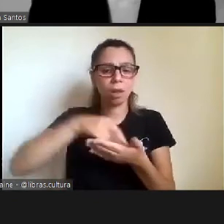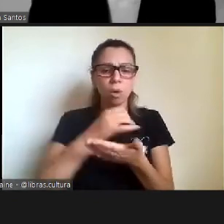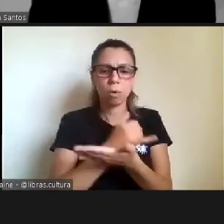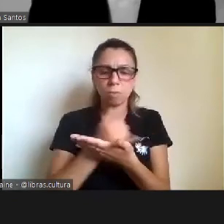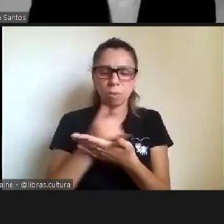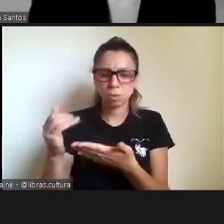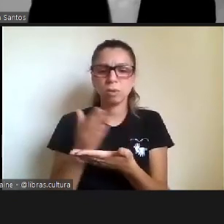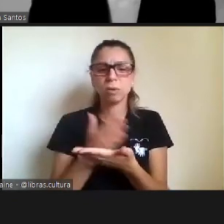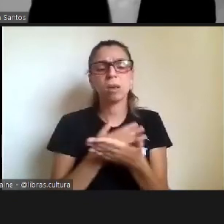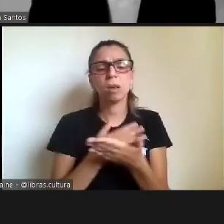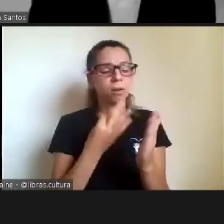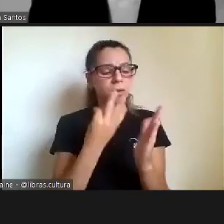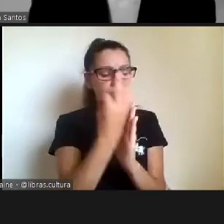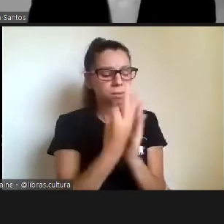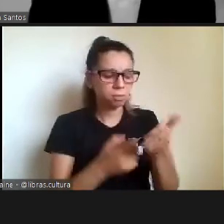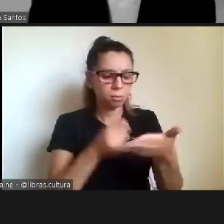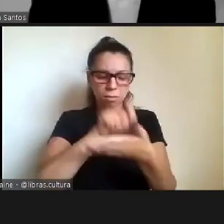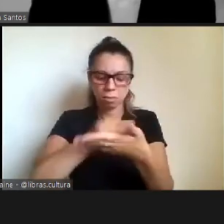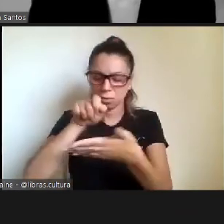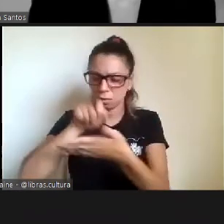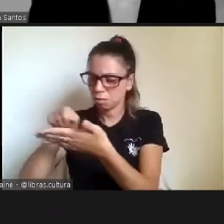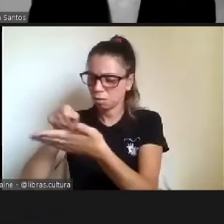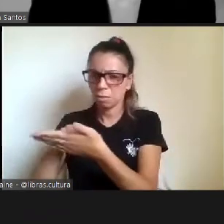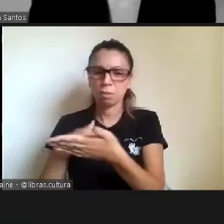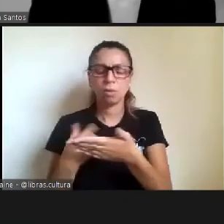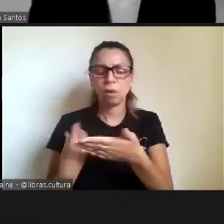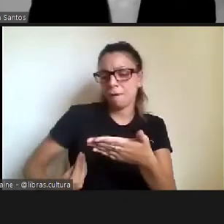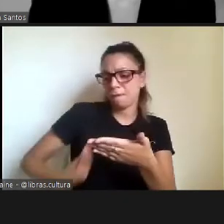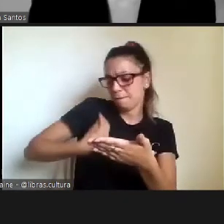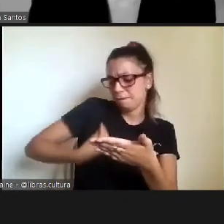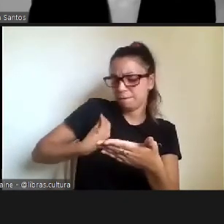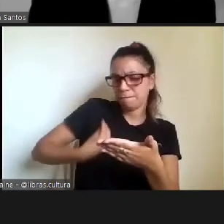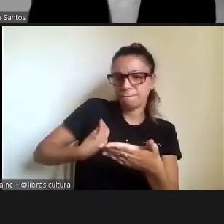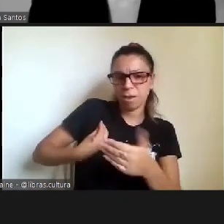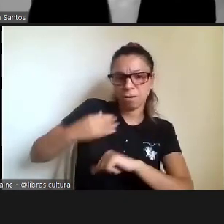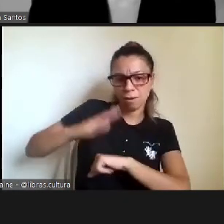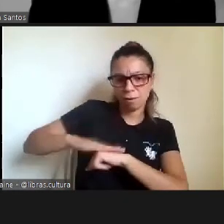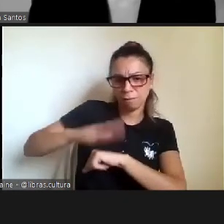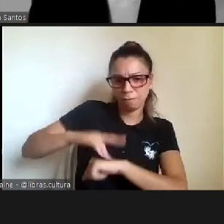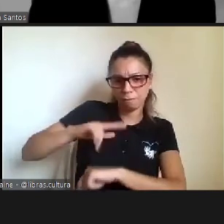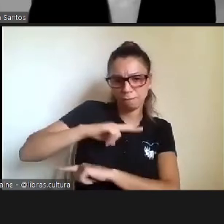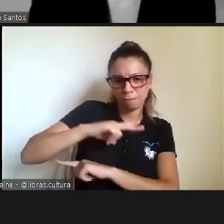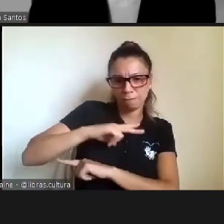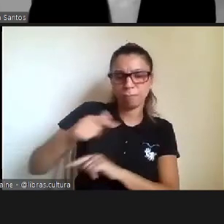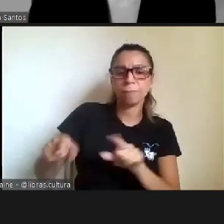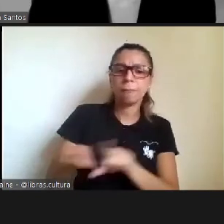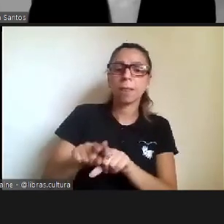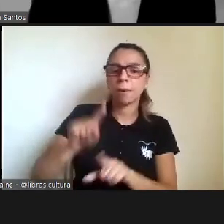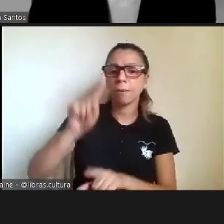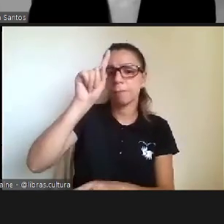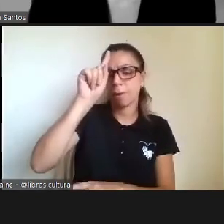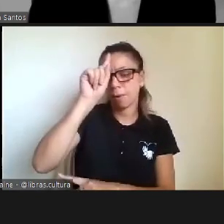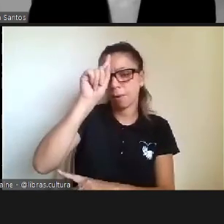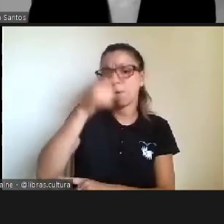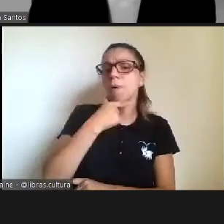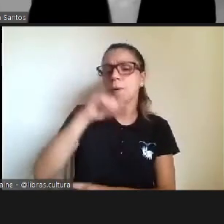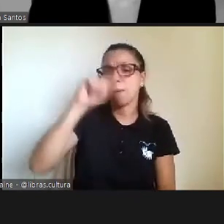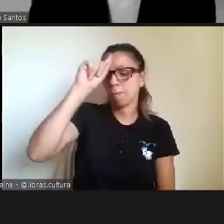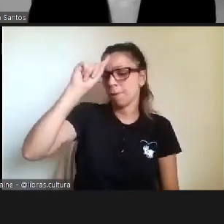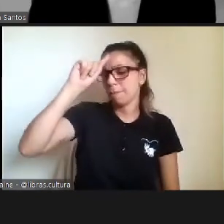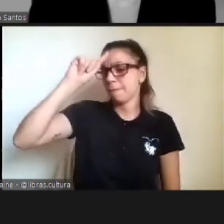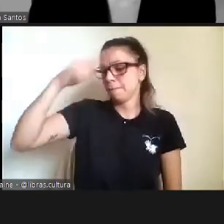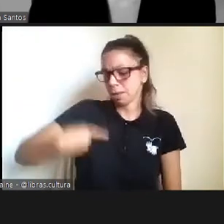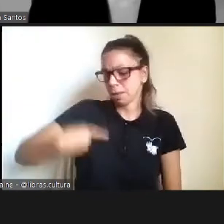mesmo. Então eu fui resgatando algumas coisas da minha vida em que o machismo incidia sobre o meu gesto feminino